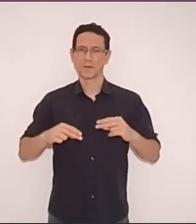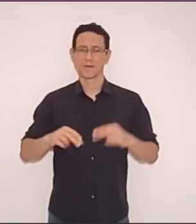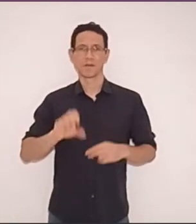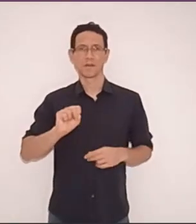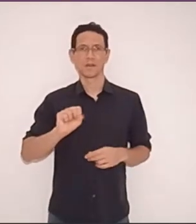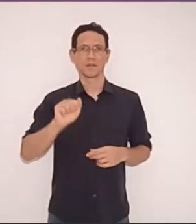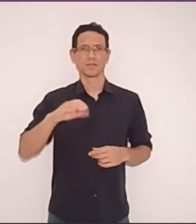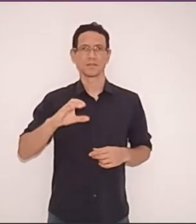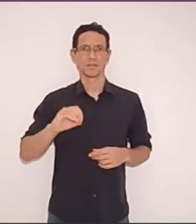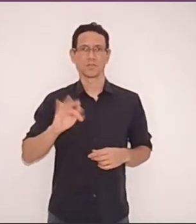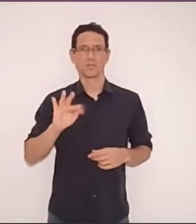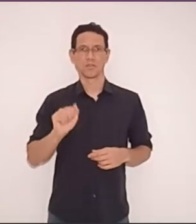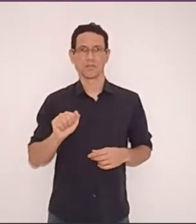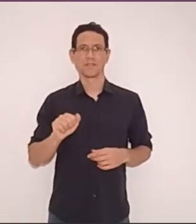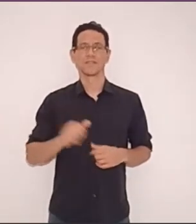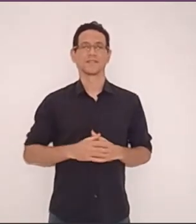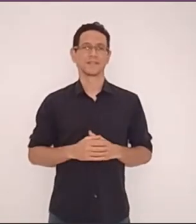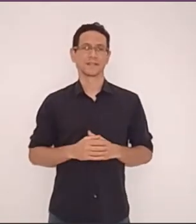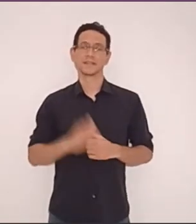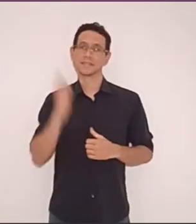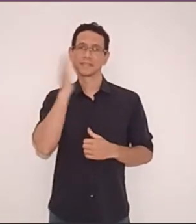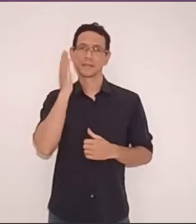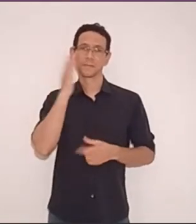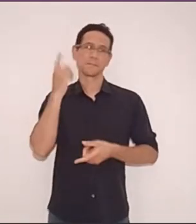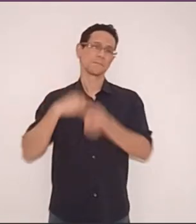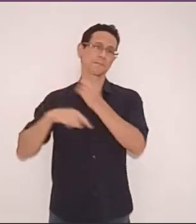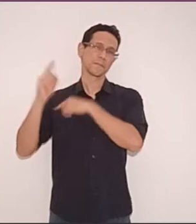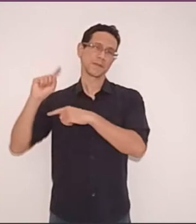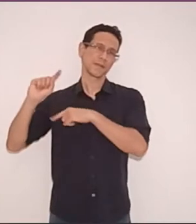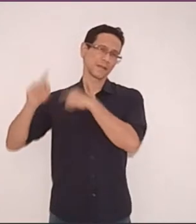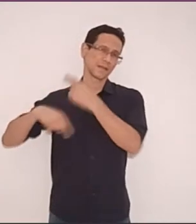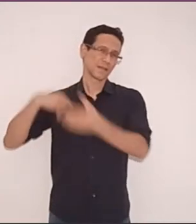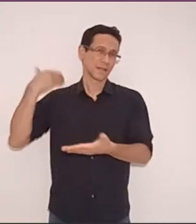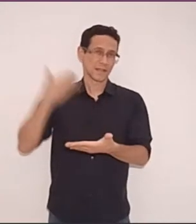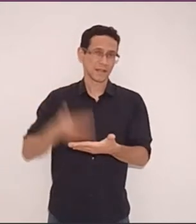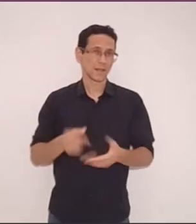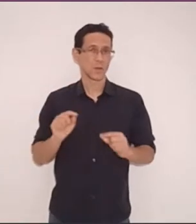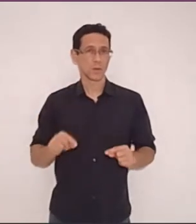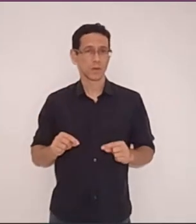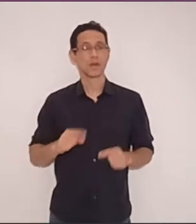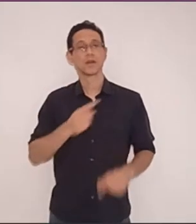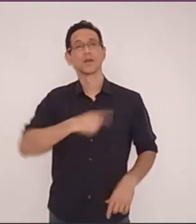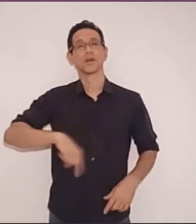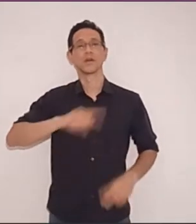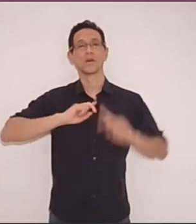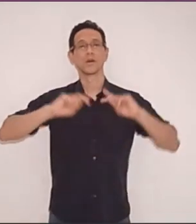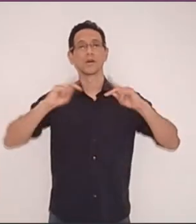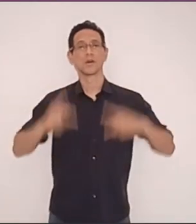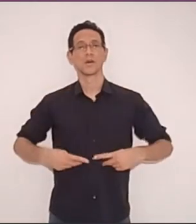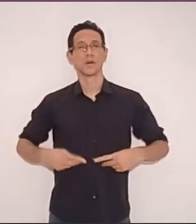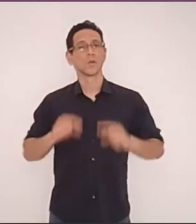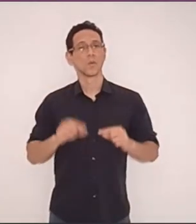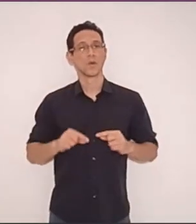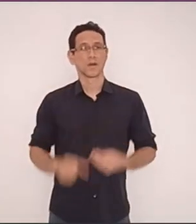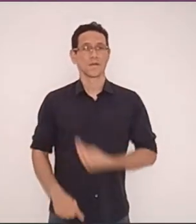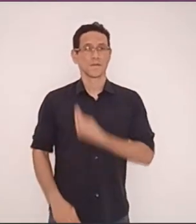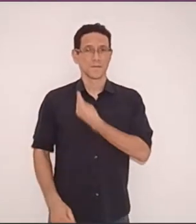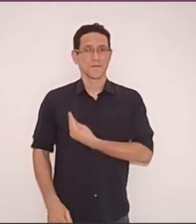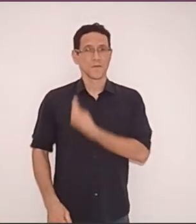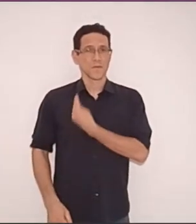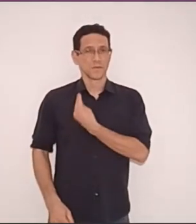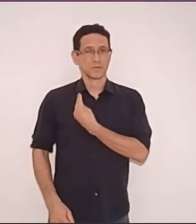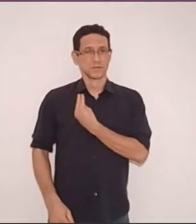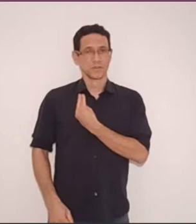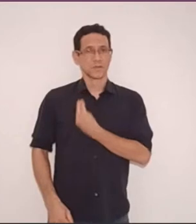importância da visão de quem ama O que é próprio da condição humana e que nós somos seres vivos entre